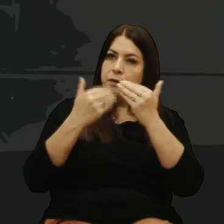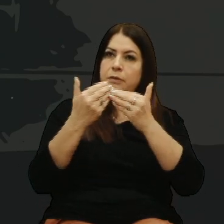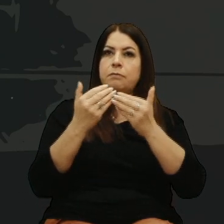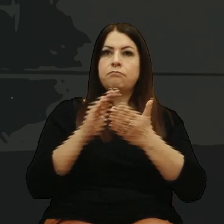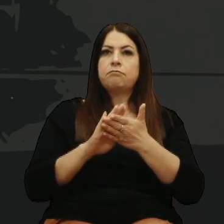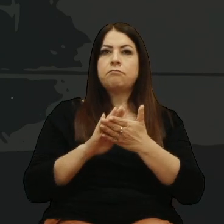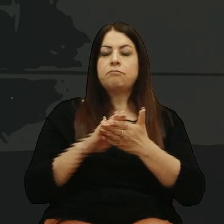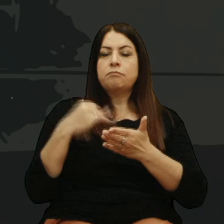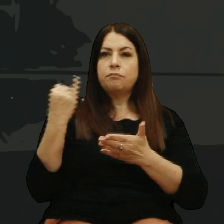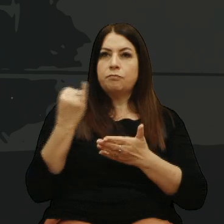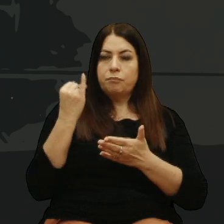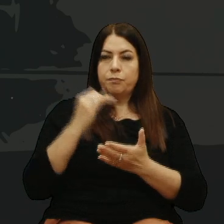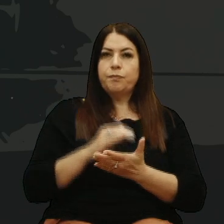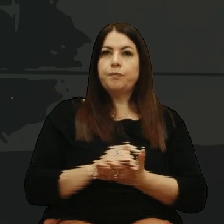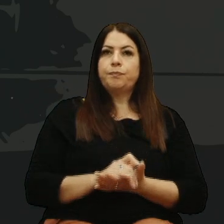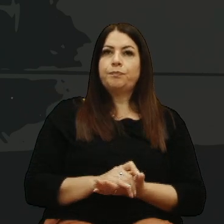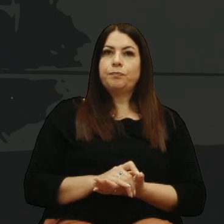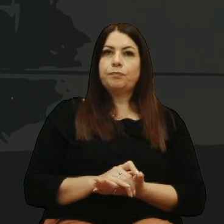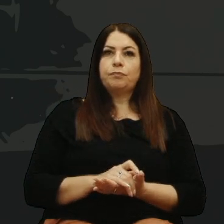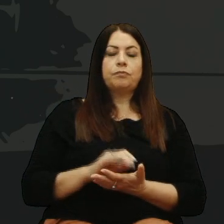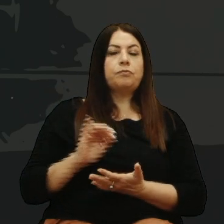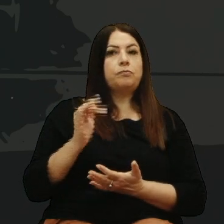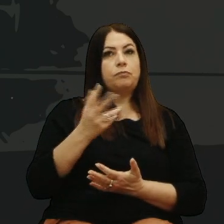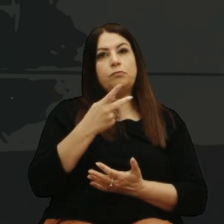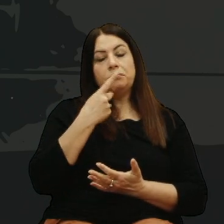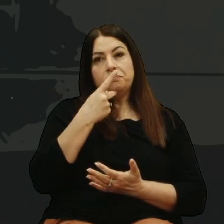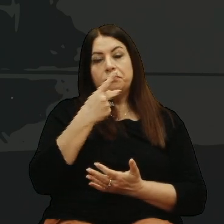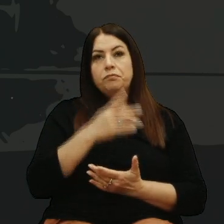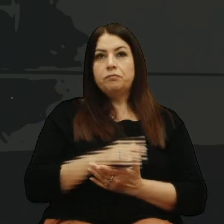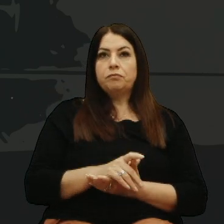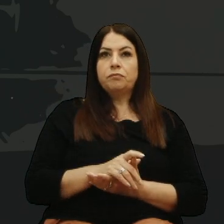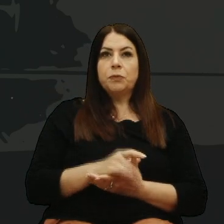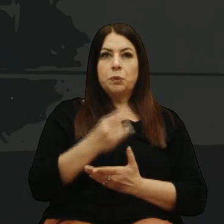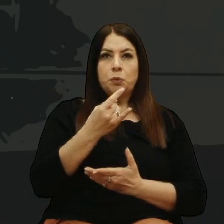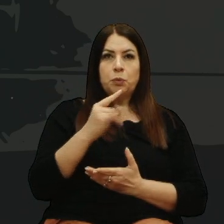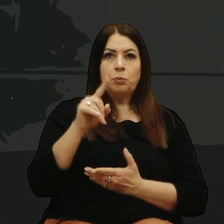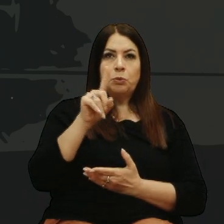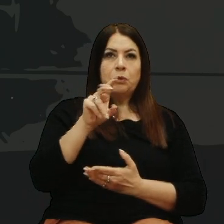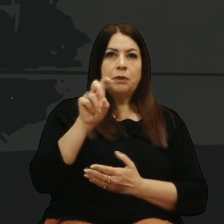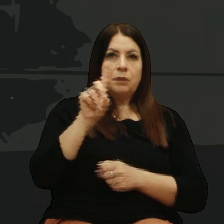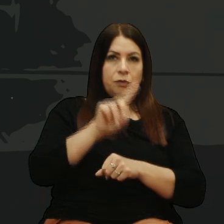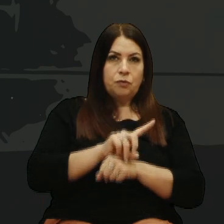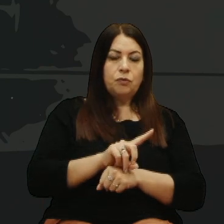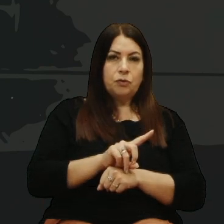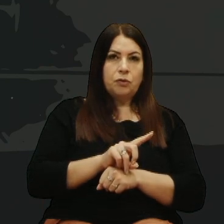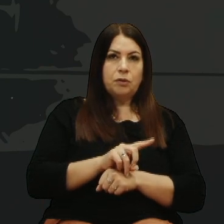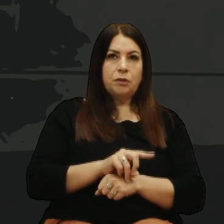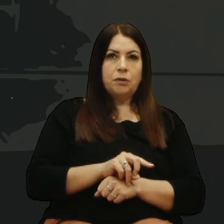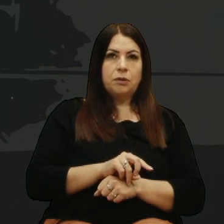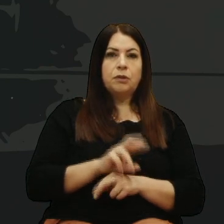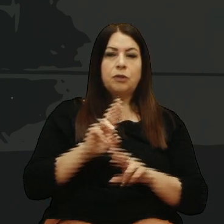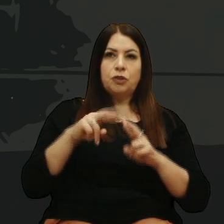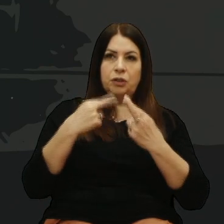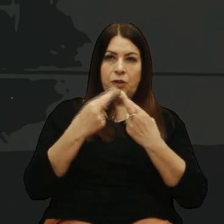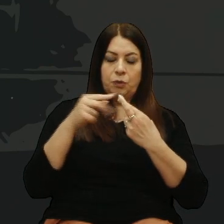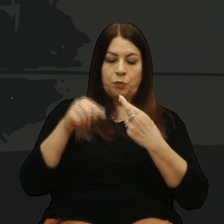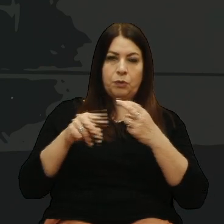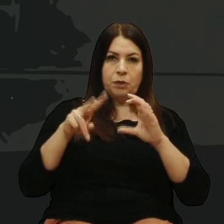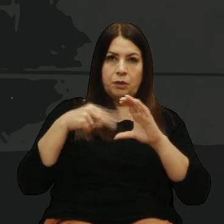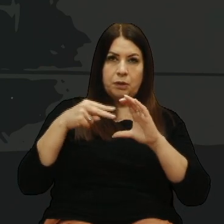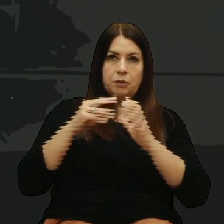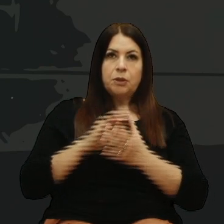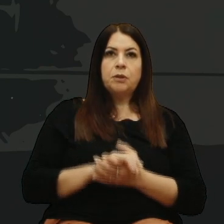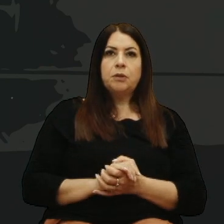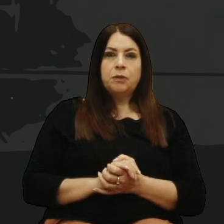extremamente significativo. E tudo indica que, nos últimos 15 dias de sessão aqui na Câmara de